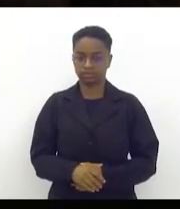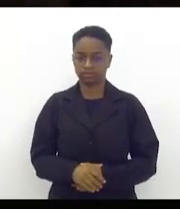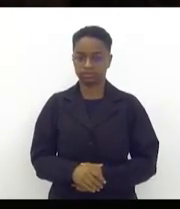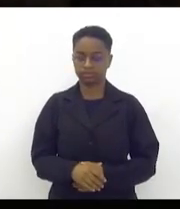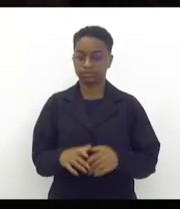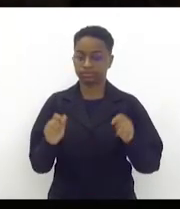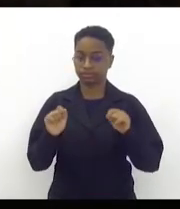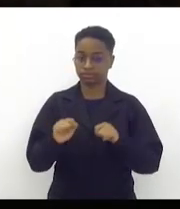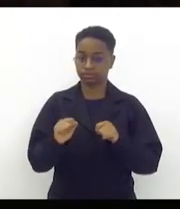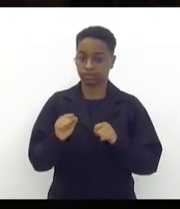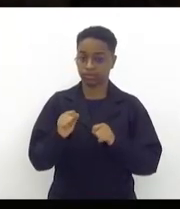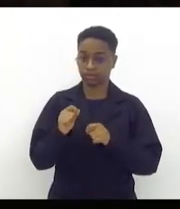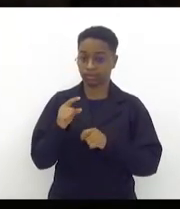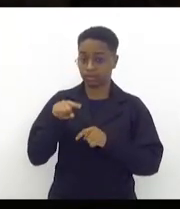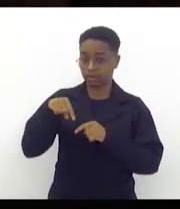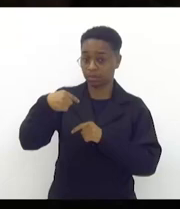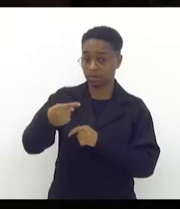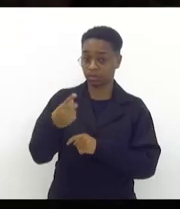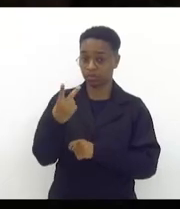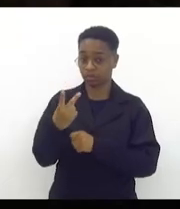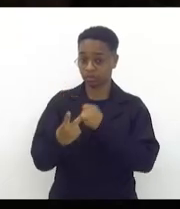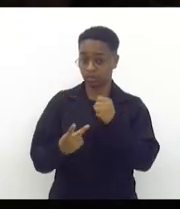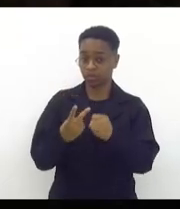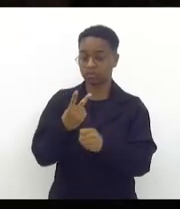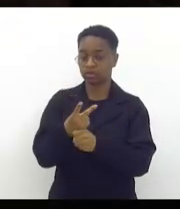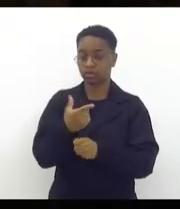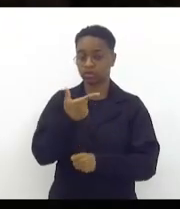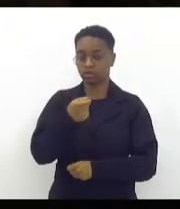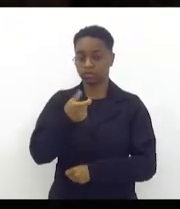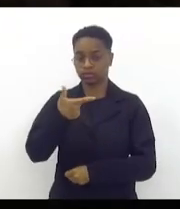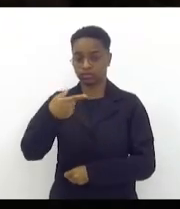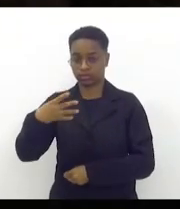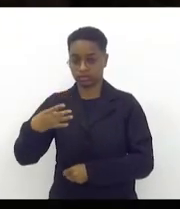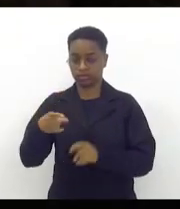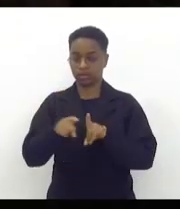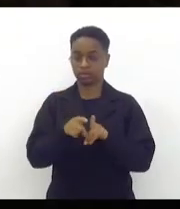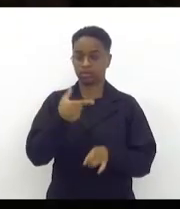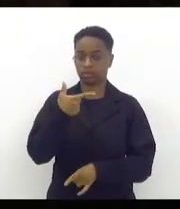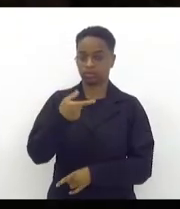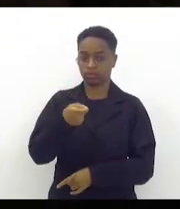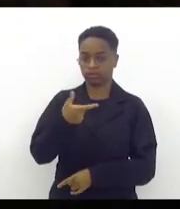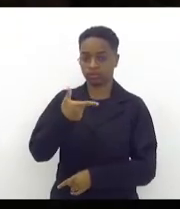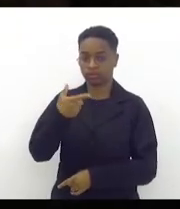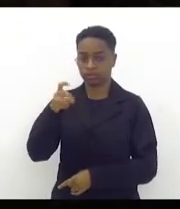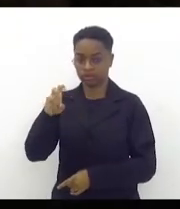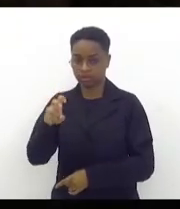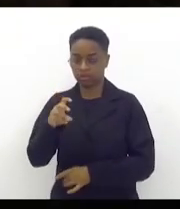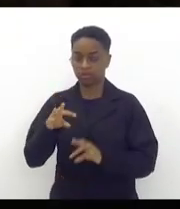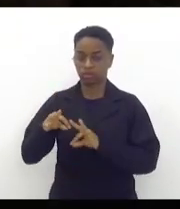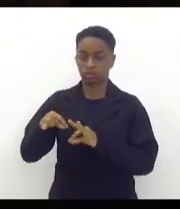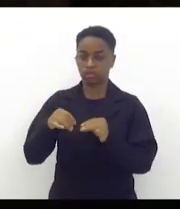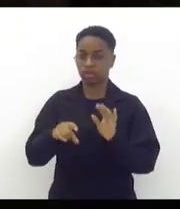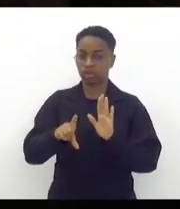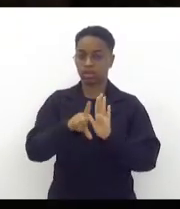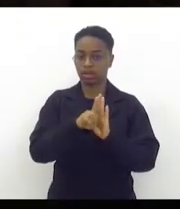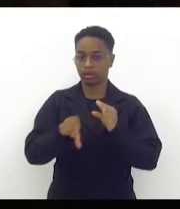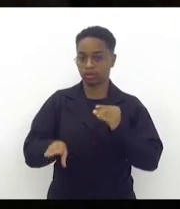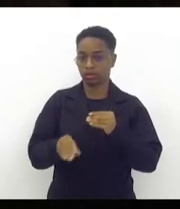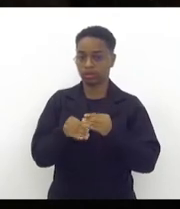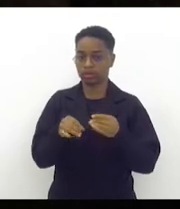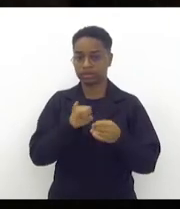dois anos seguintes, 24 e 25, as leis complementares